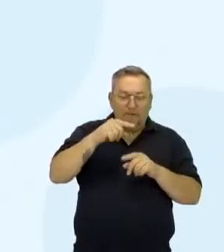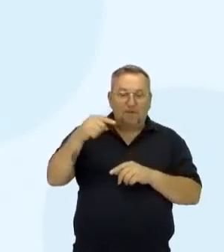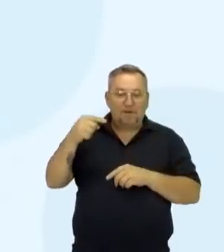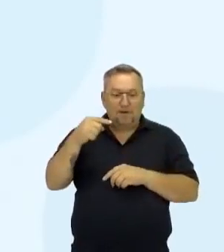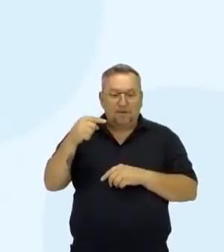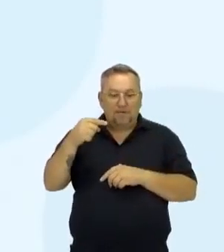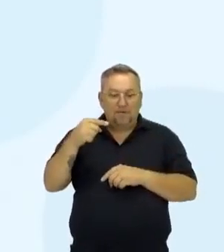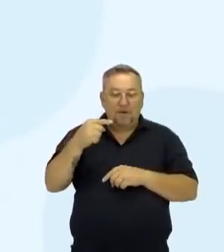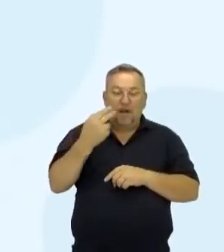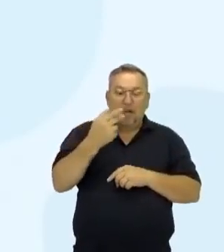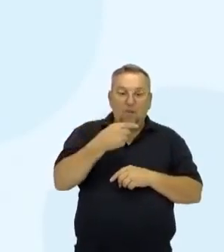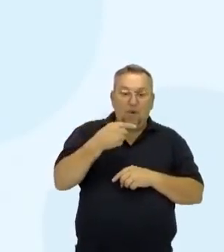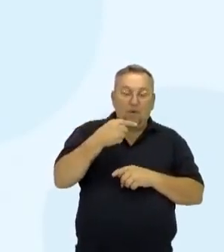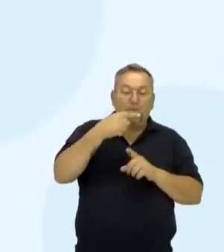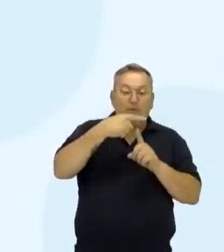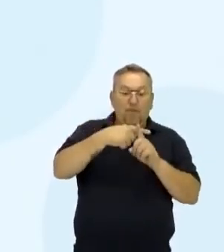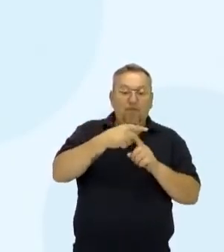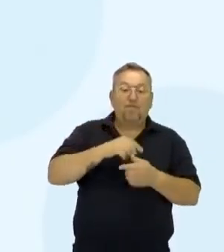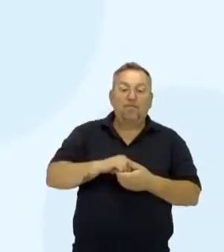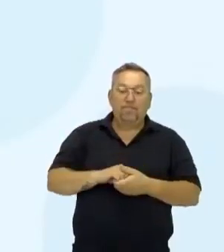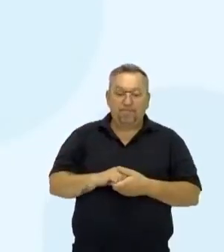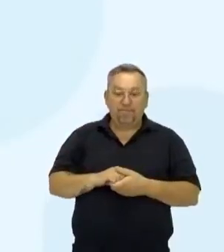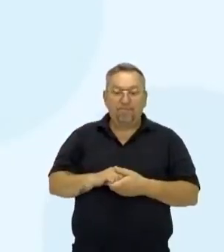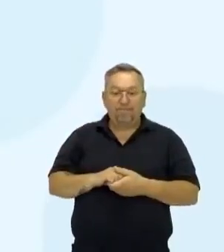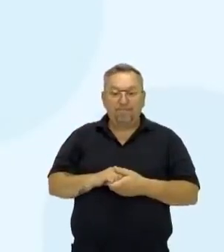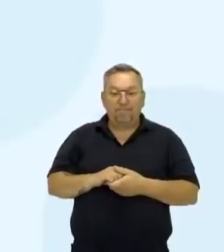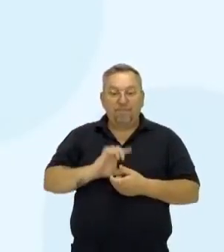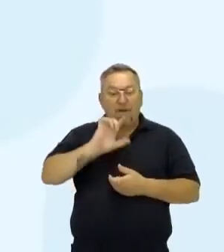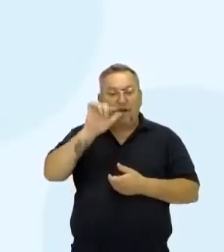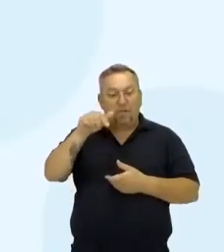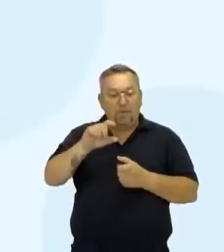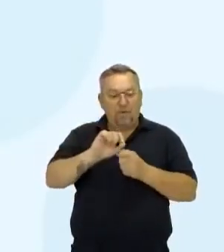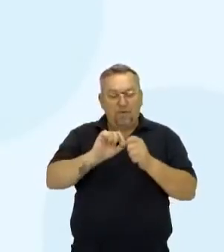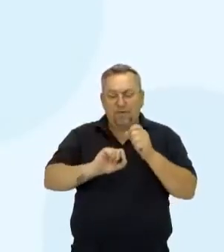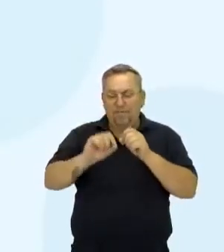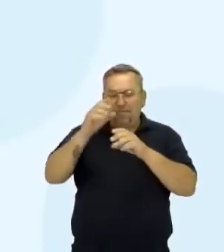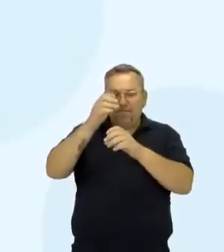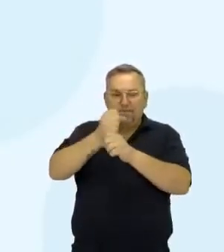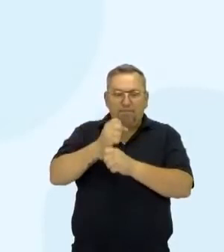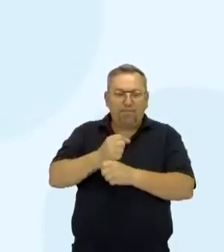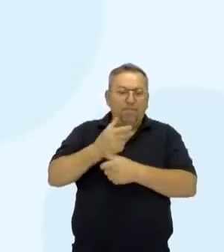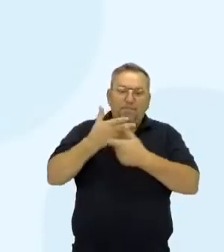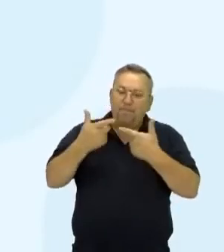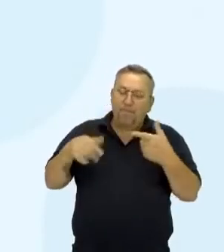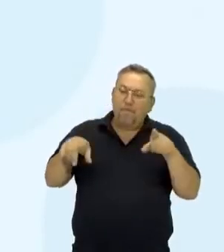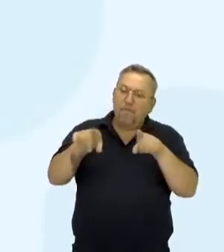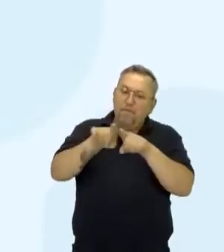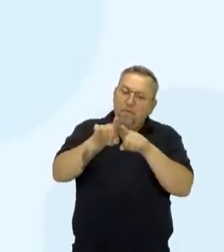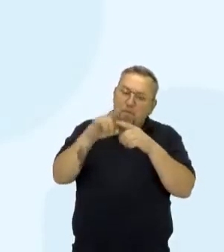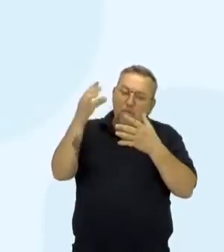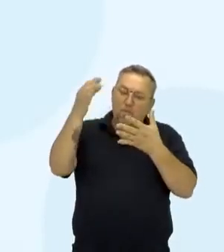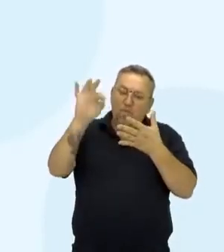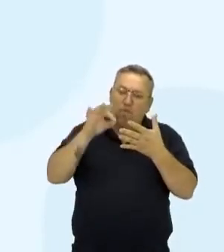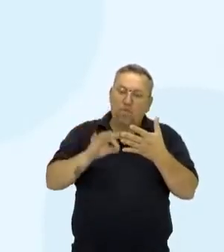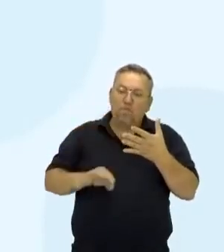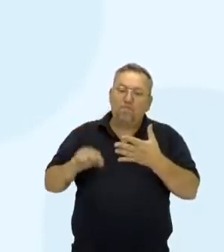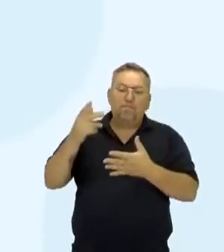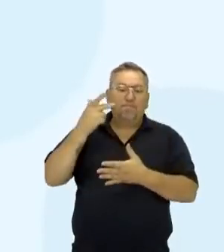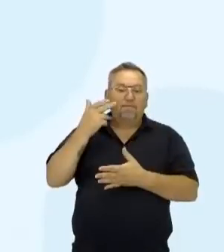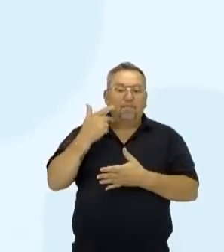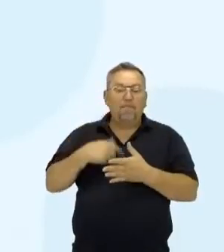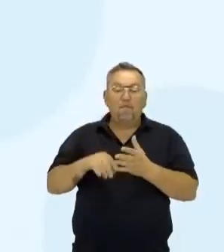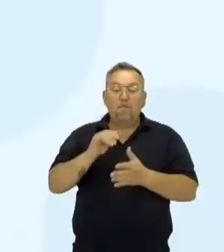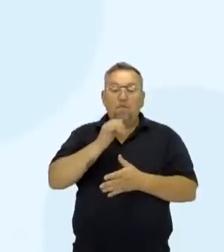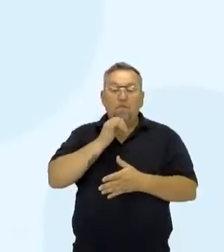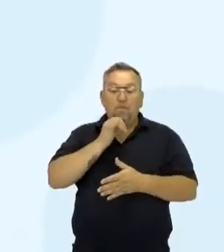é positivo. É o que eu quero elencar. E aí depois você faz a operação, né? Depois você faz a correção ali normalmente. Então, por